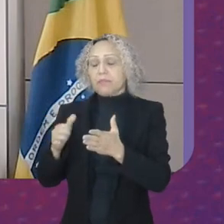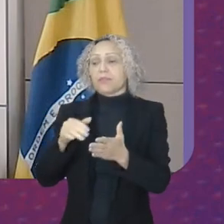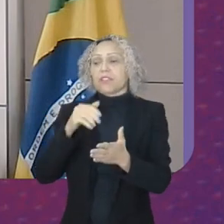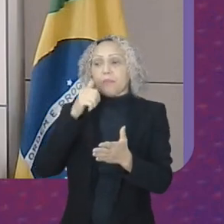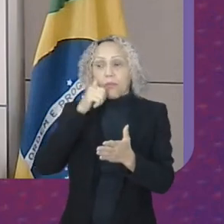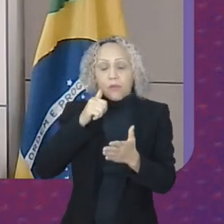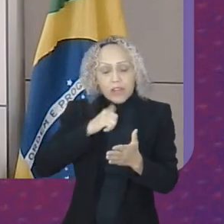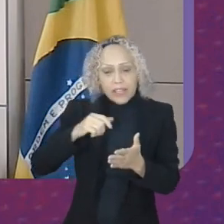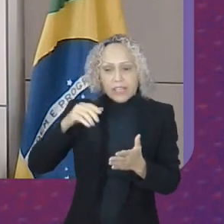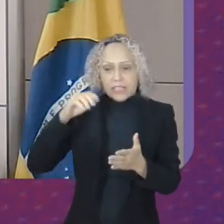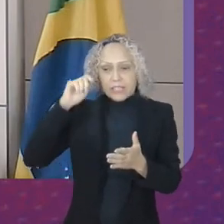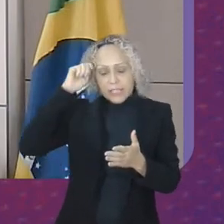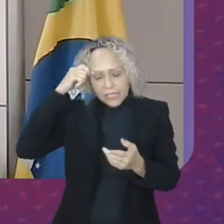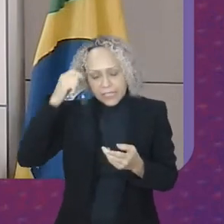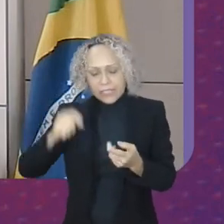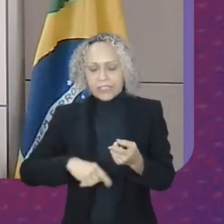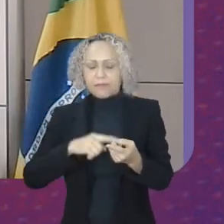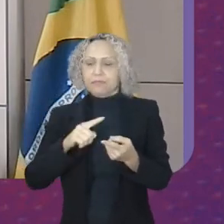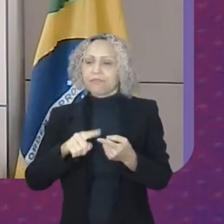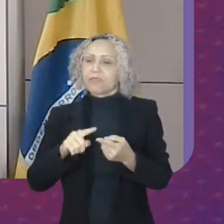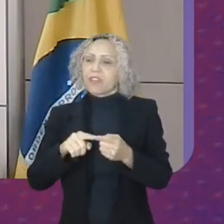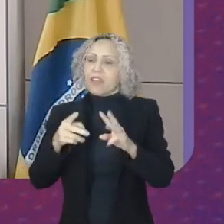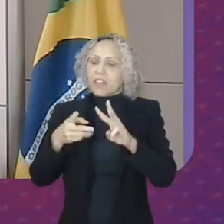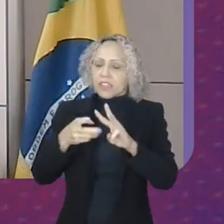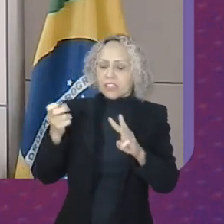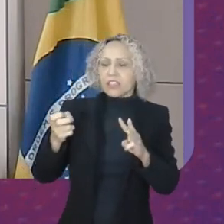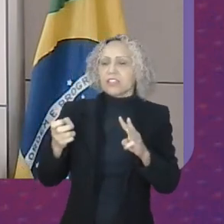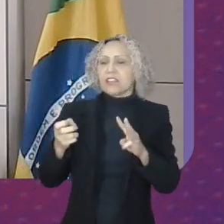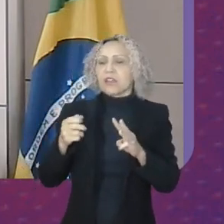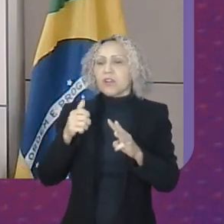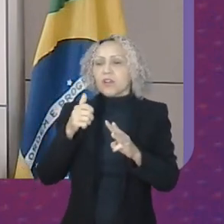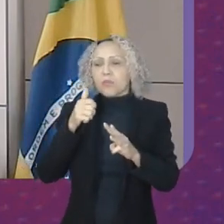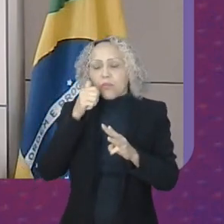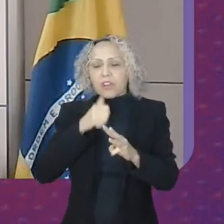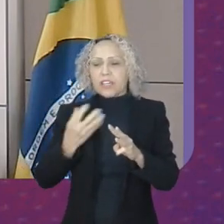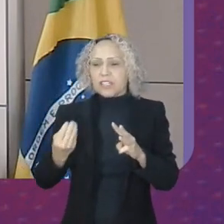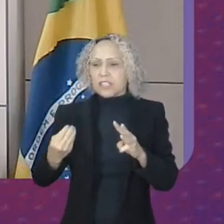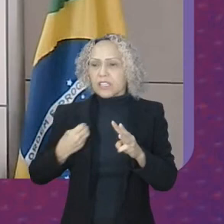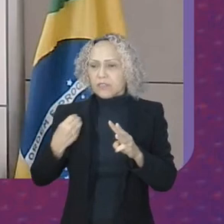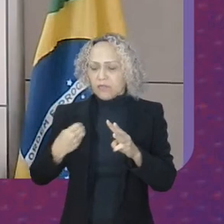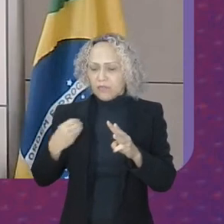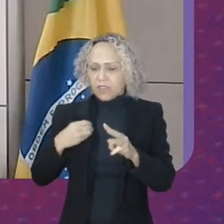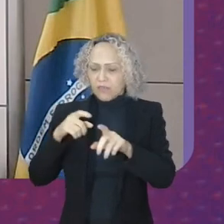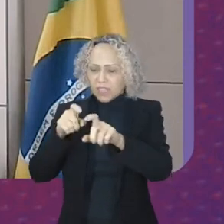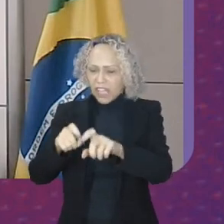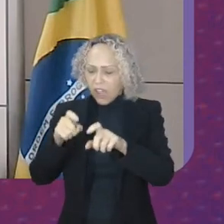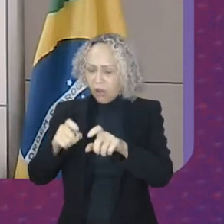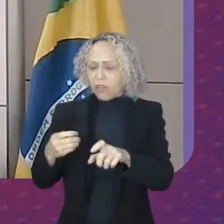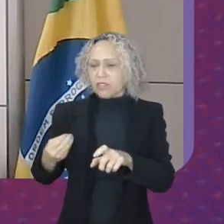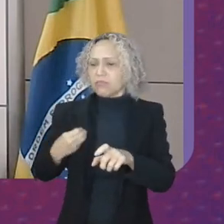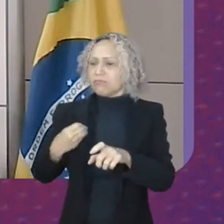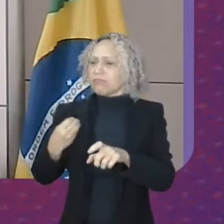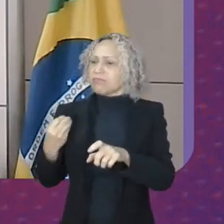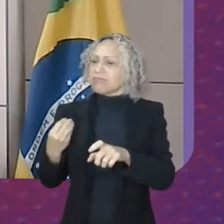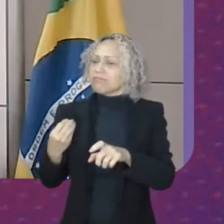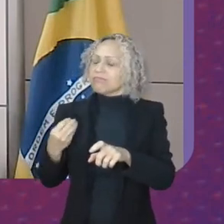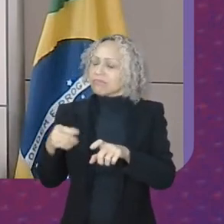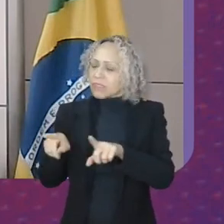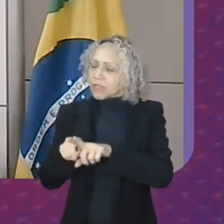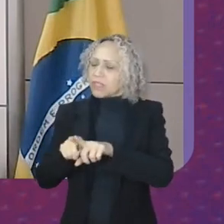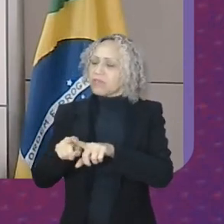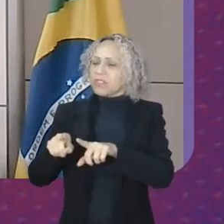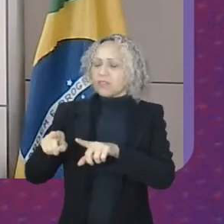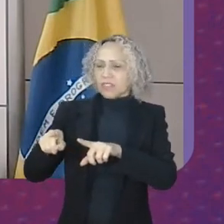mulheres indígenas, mulheres rurais, mulheres urbanas, mulheres da classe trabalhadora, somos todas muito